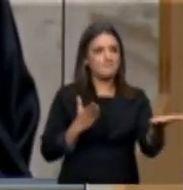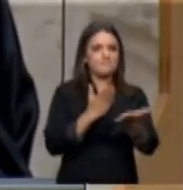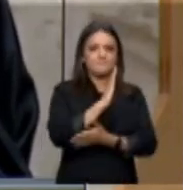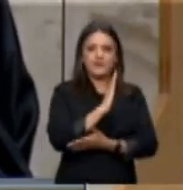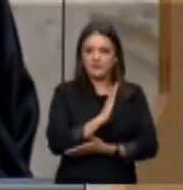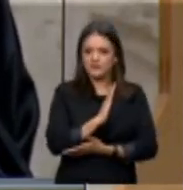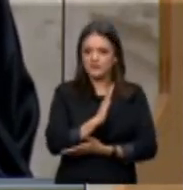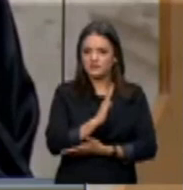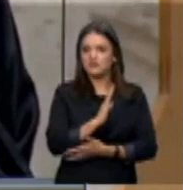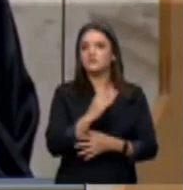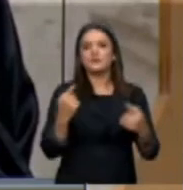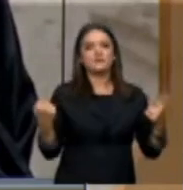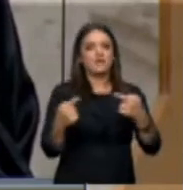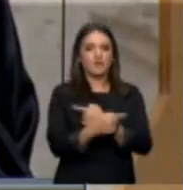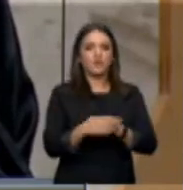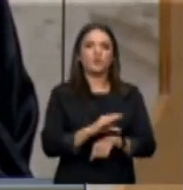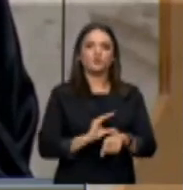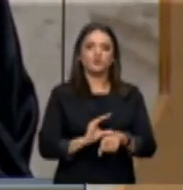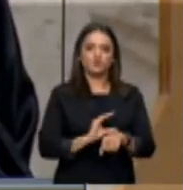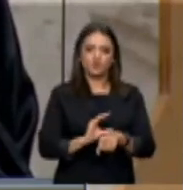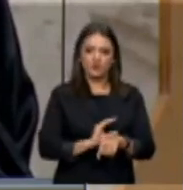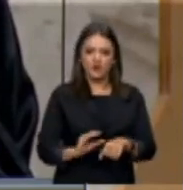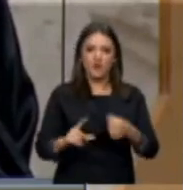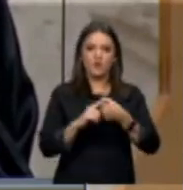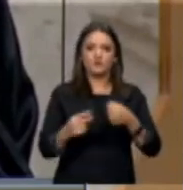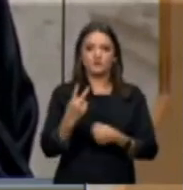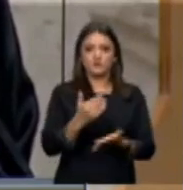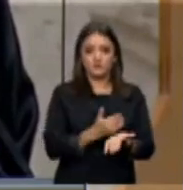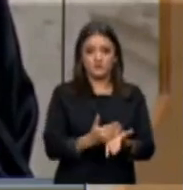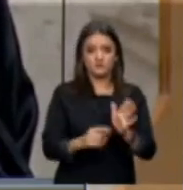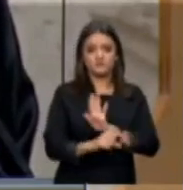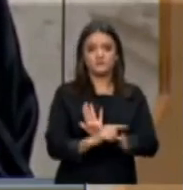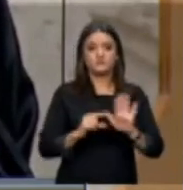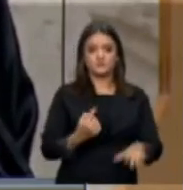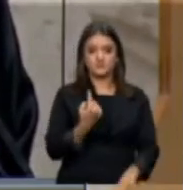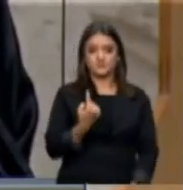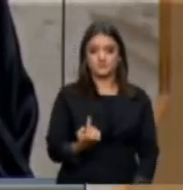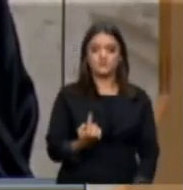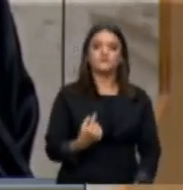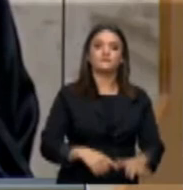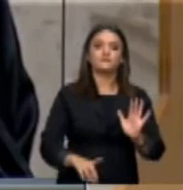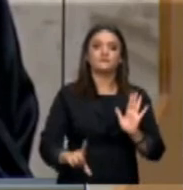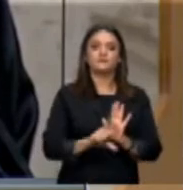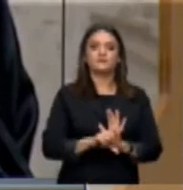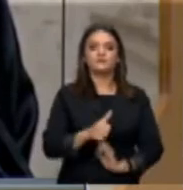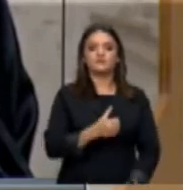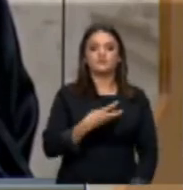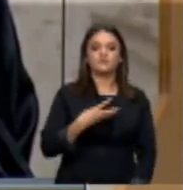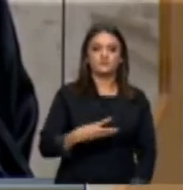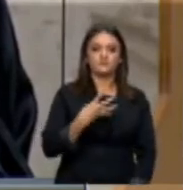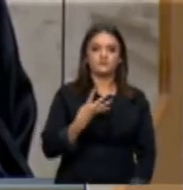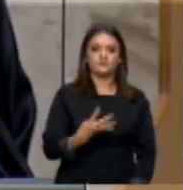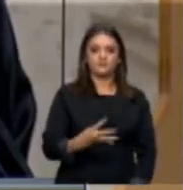a inconstitucionalidade das normas do artigo 2º caput, parágrafo 1º, da Lei